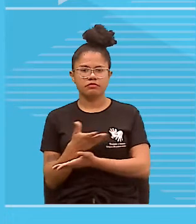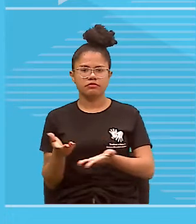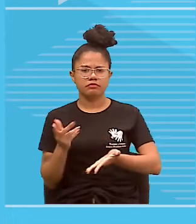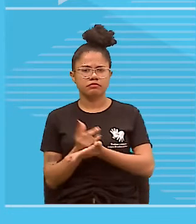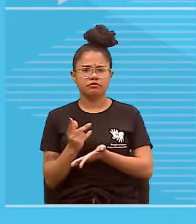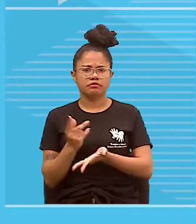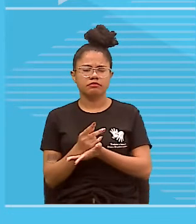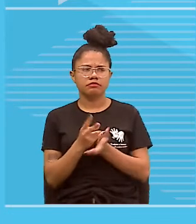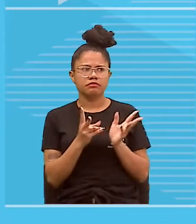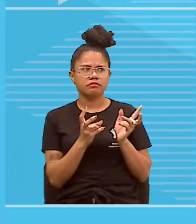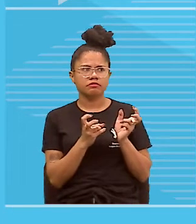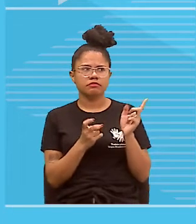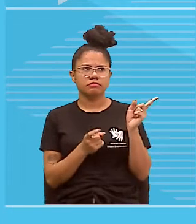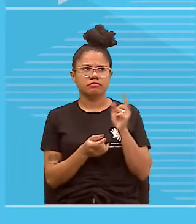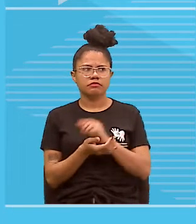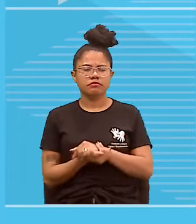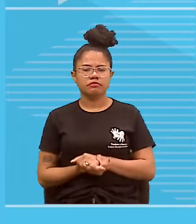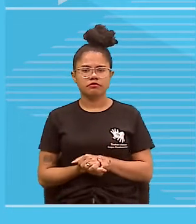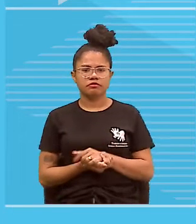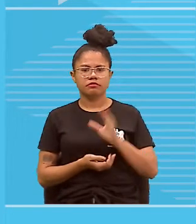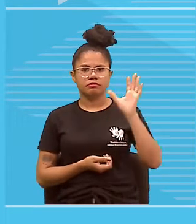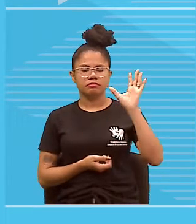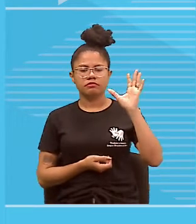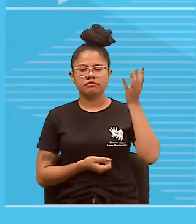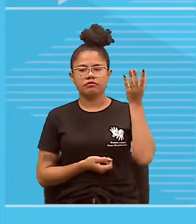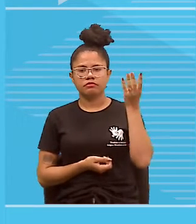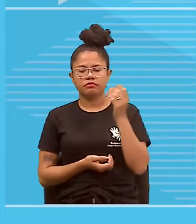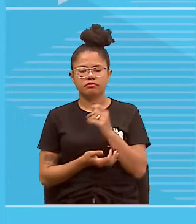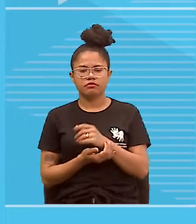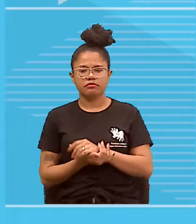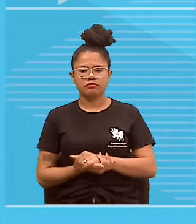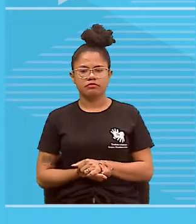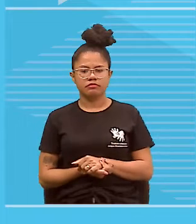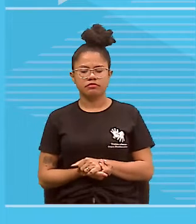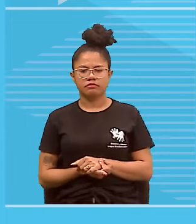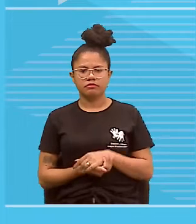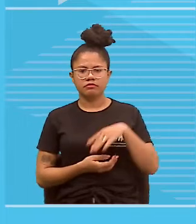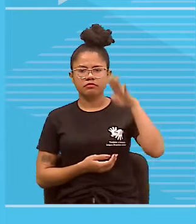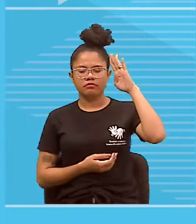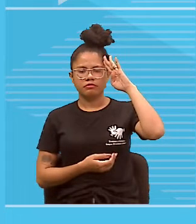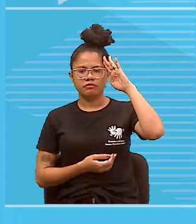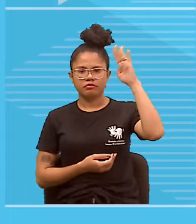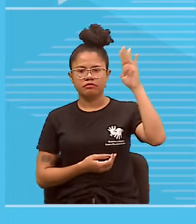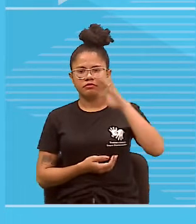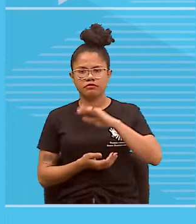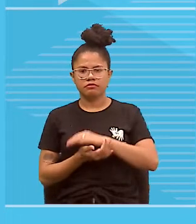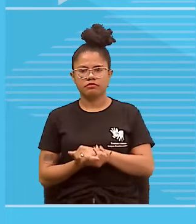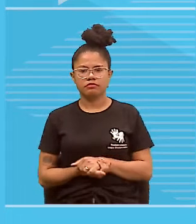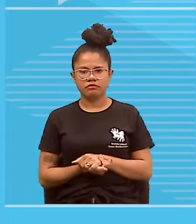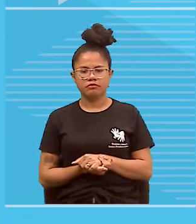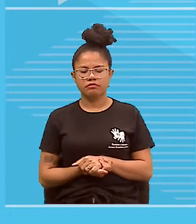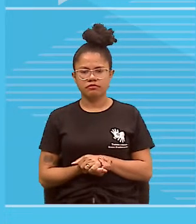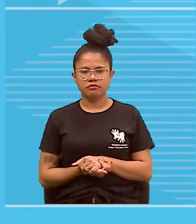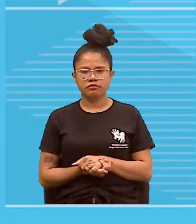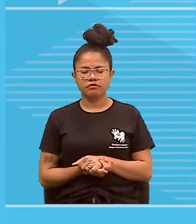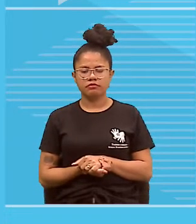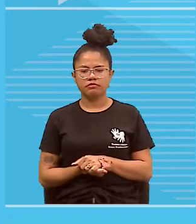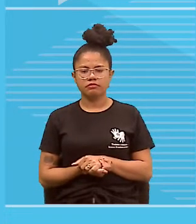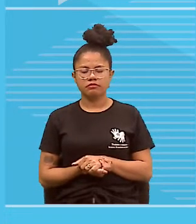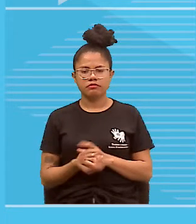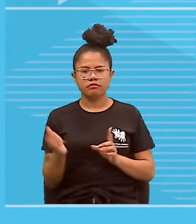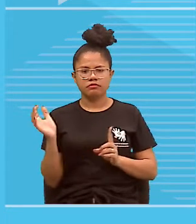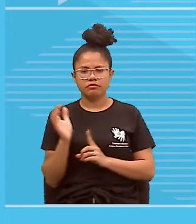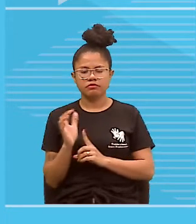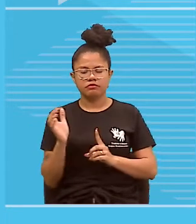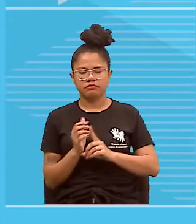gente que o clima meus amores é uma das principais molas propulsoras o